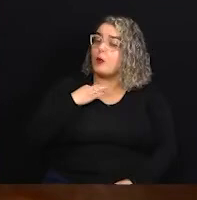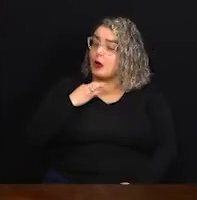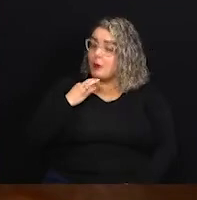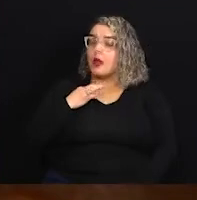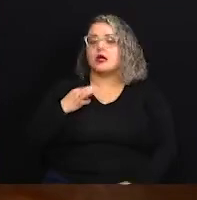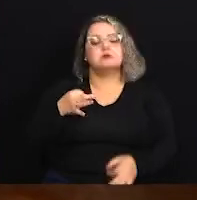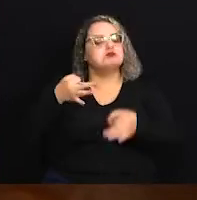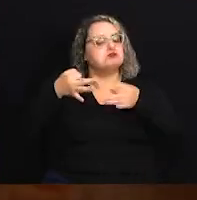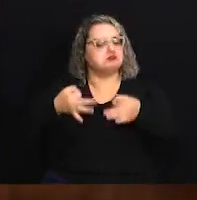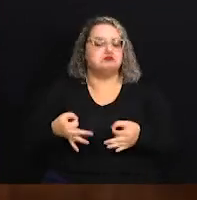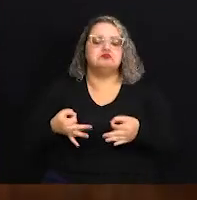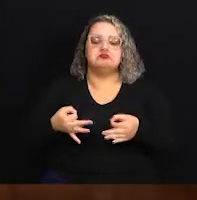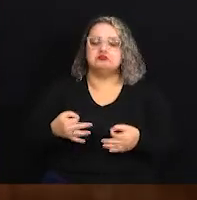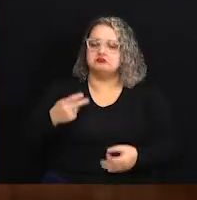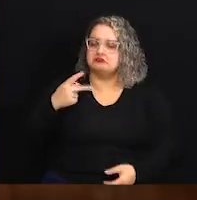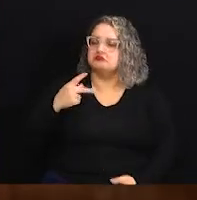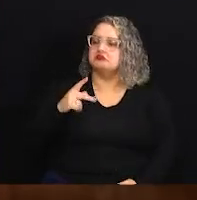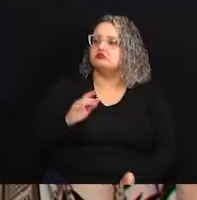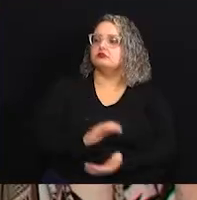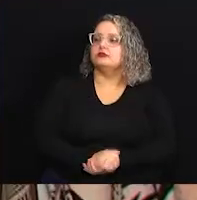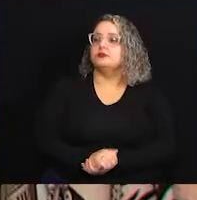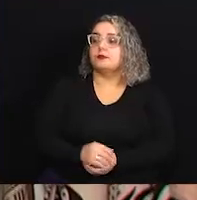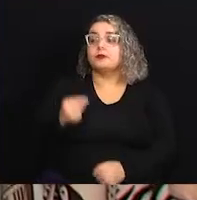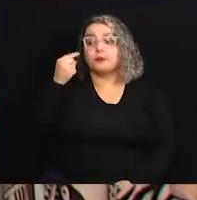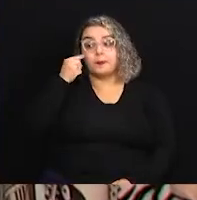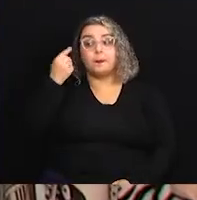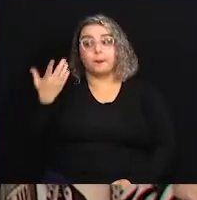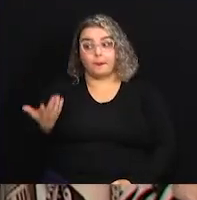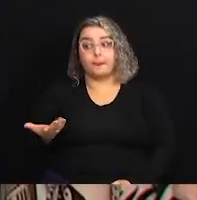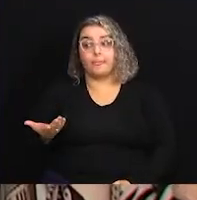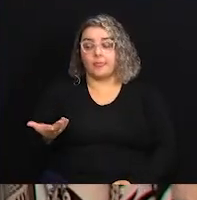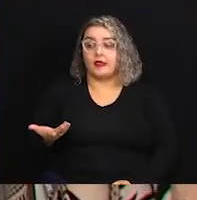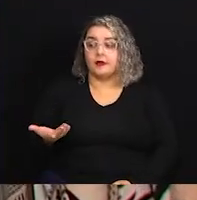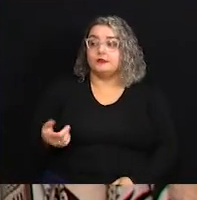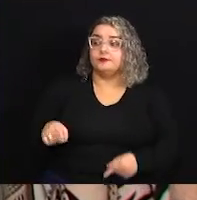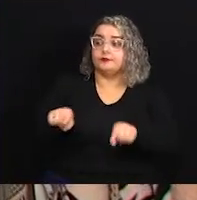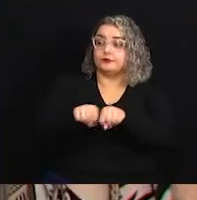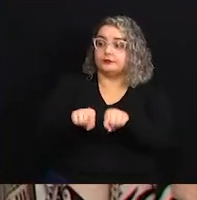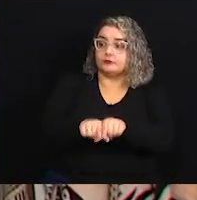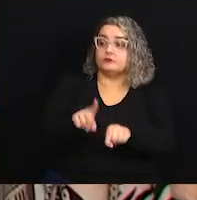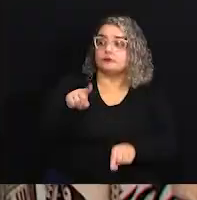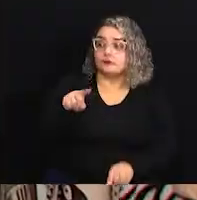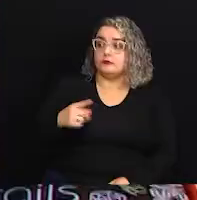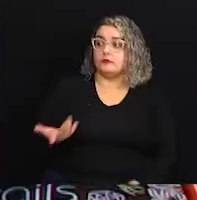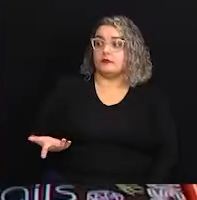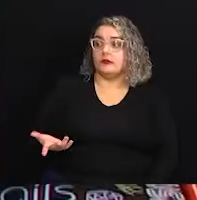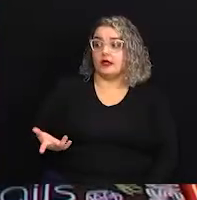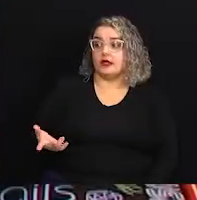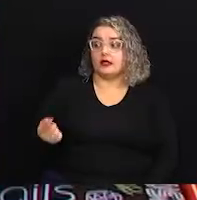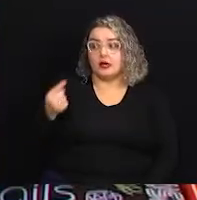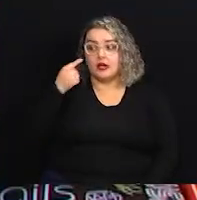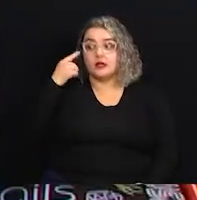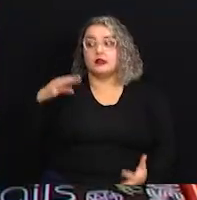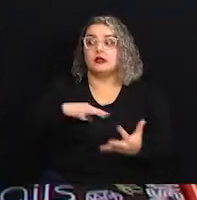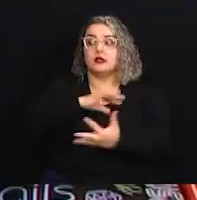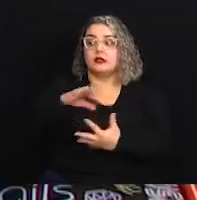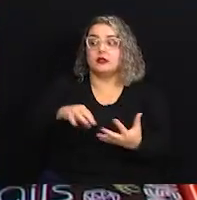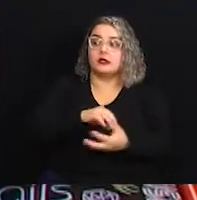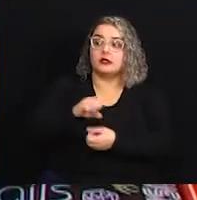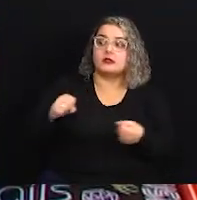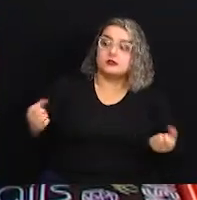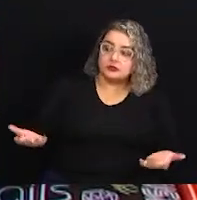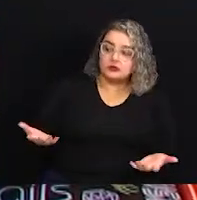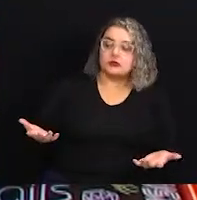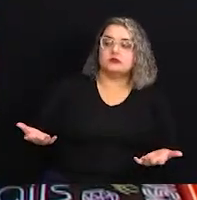aquela peça que serve certinho em você. A gente pensou nisso muito, que também é o que a gente prega aqui, a